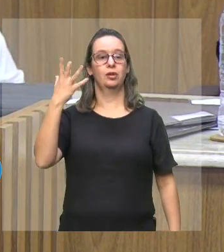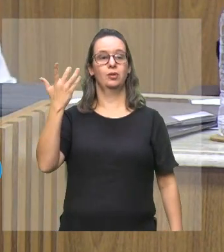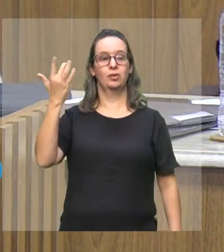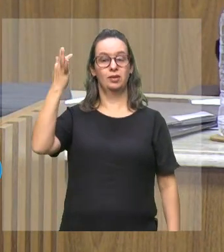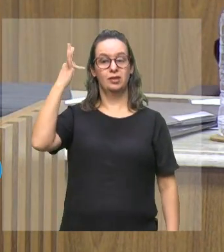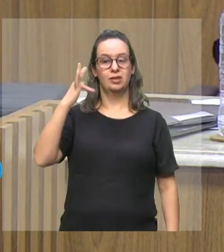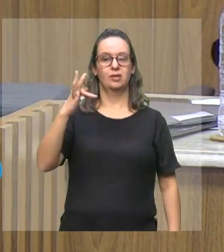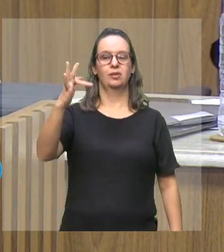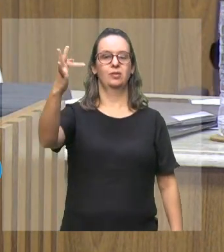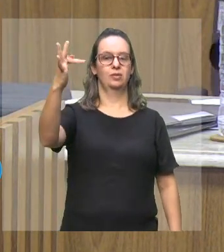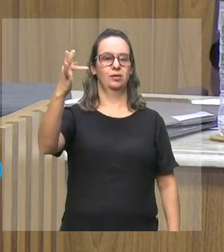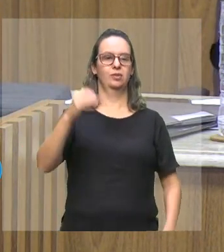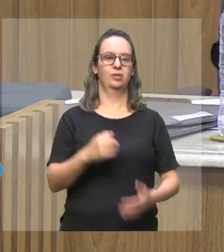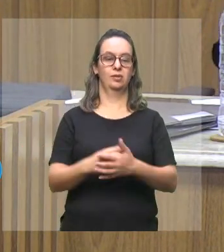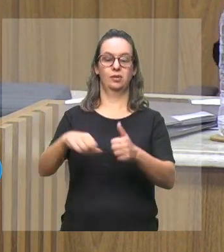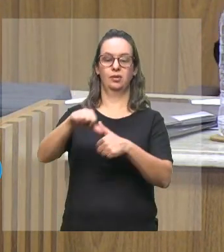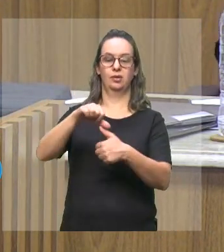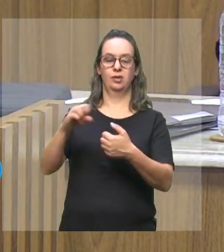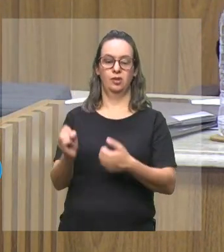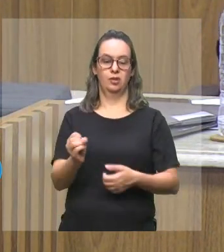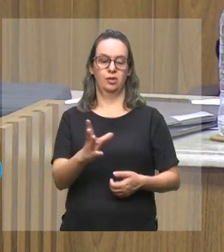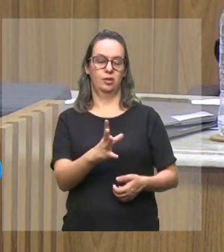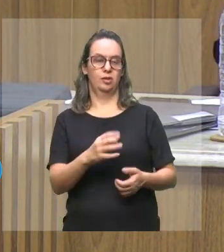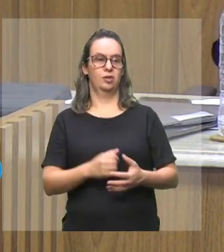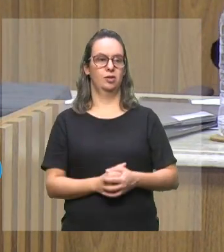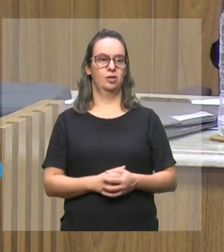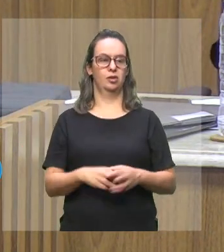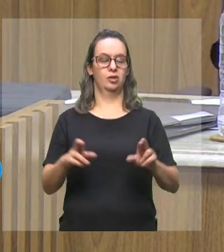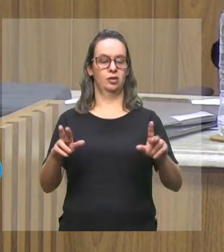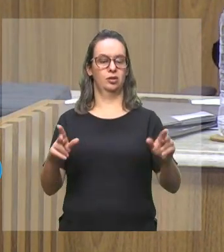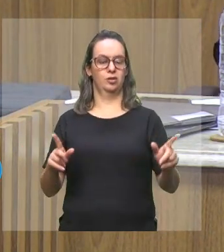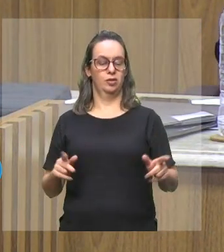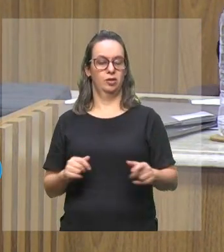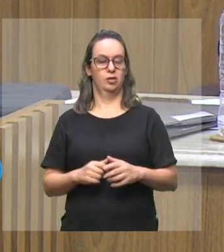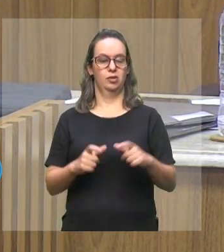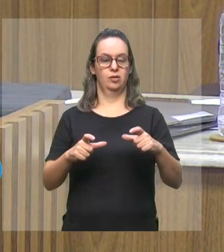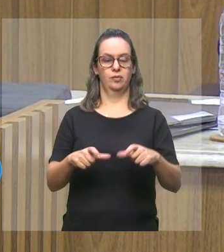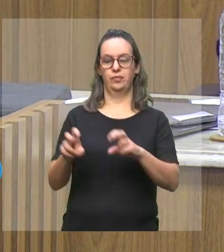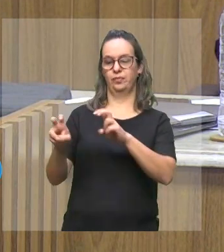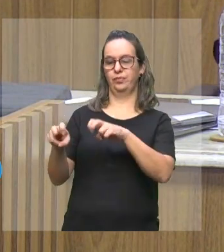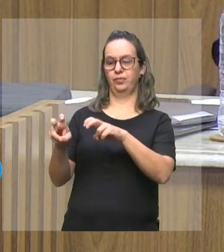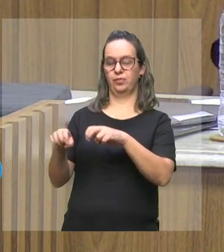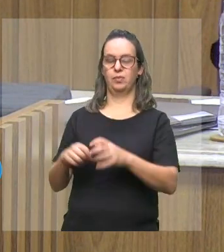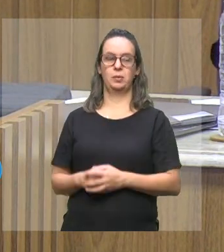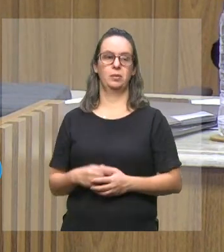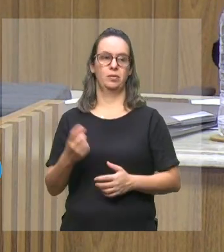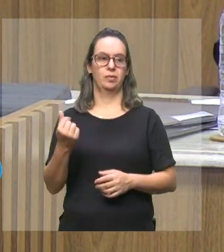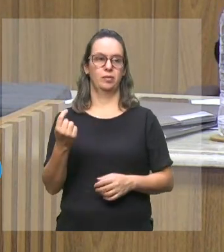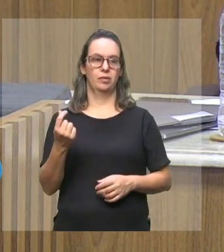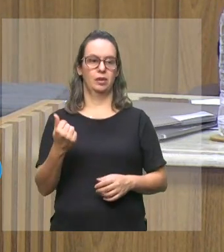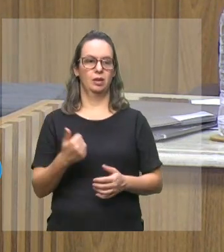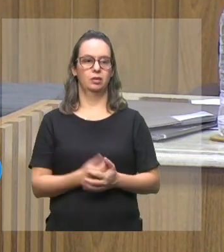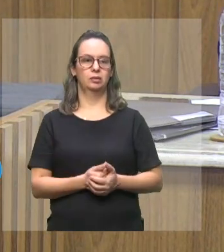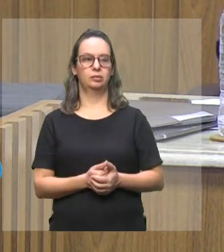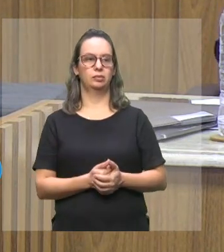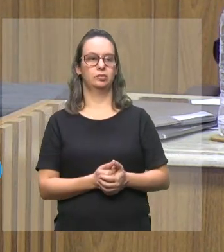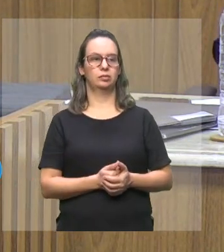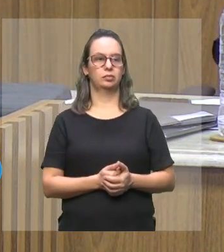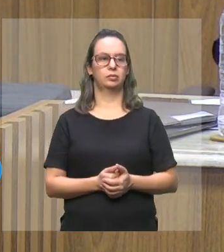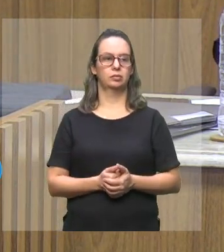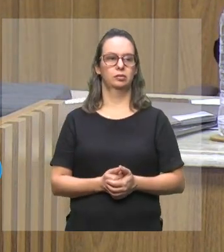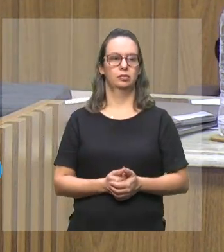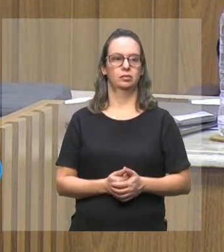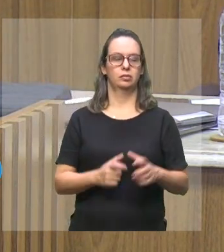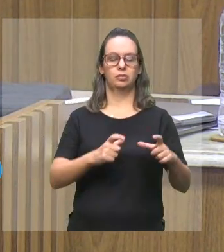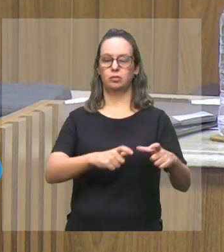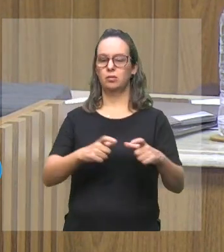Porque a inovação em diversas áreas da agricultura, seja da economia, de diversos ramos,